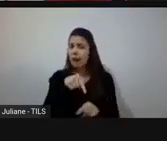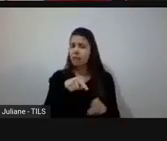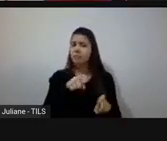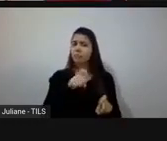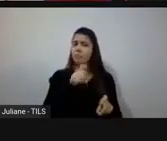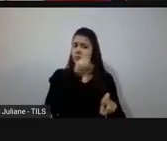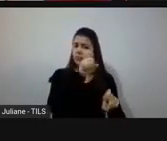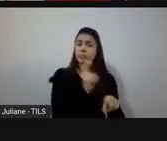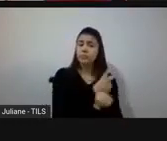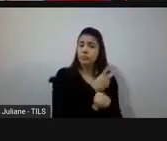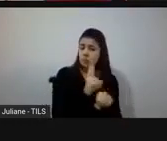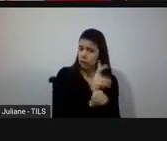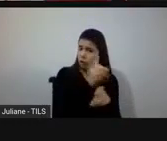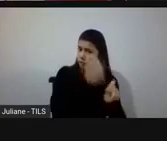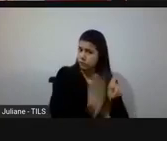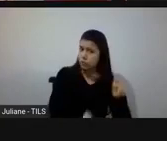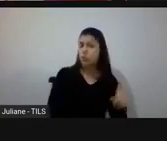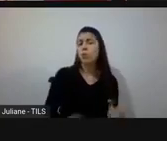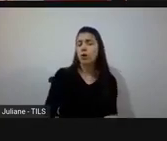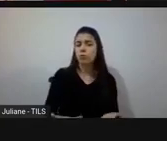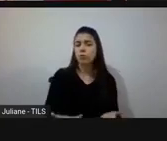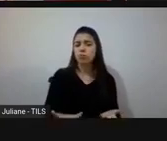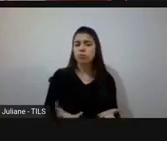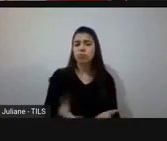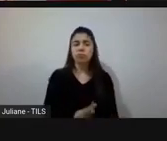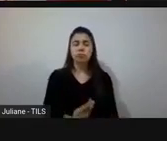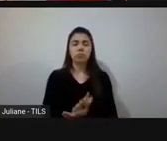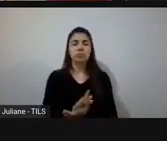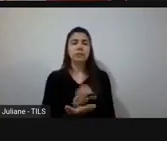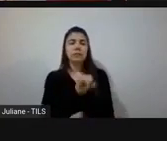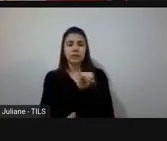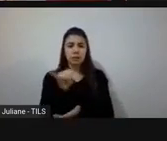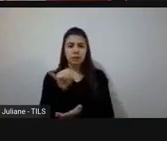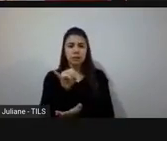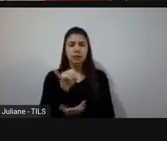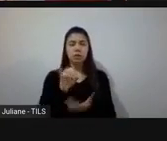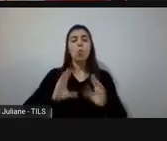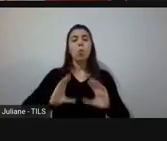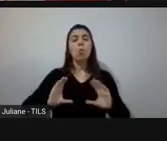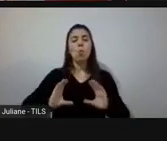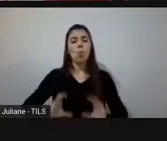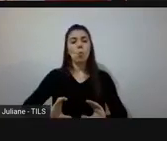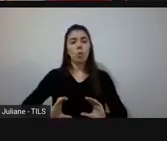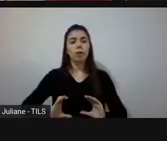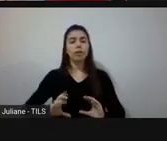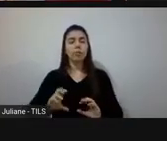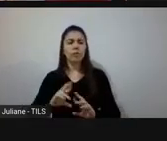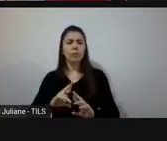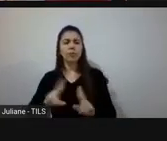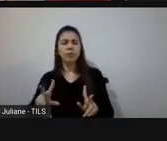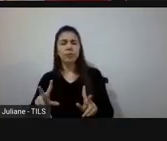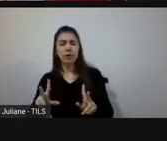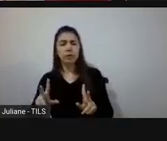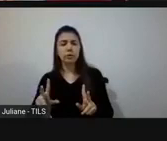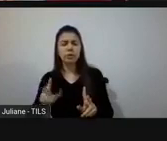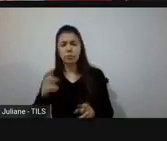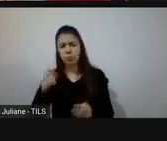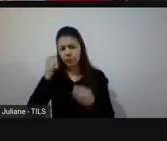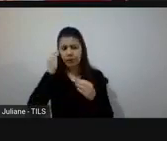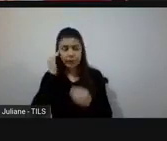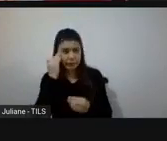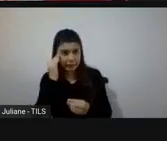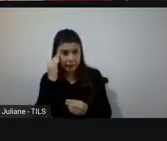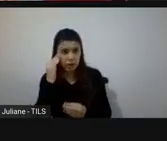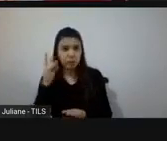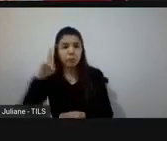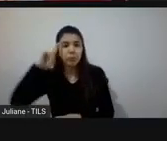parte jurídica é ultra complexa, né? É que pelo menos a diretora ou o diretor da escola continue protegendo a vítima.